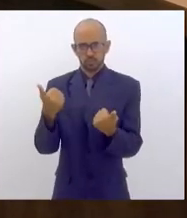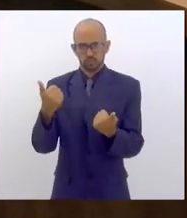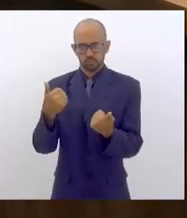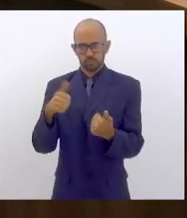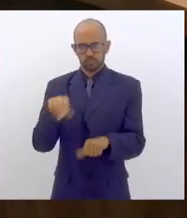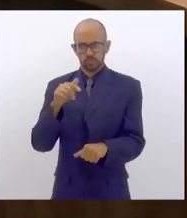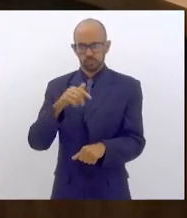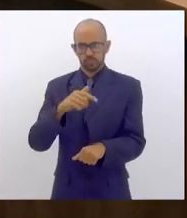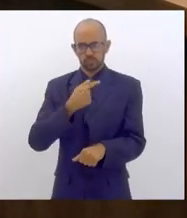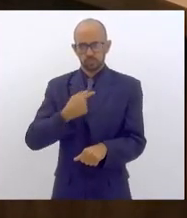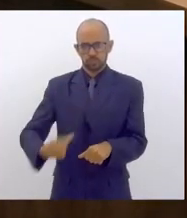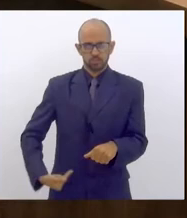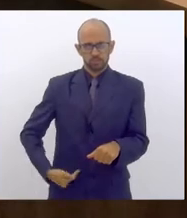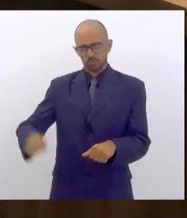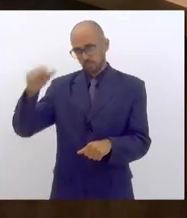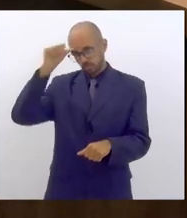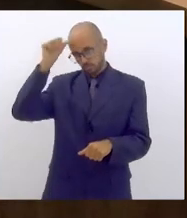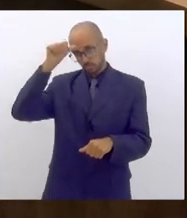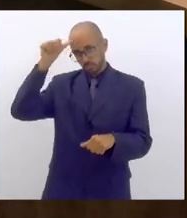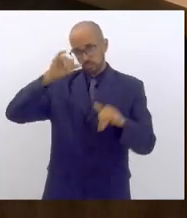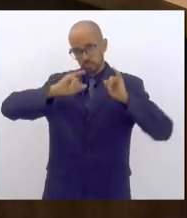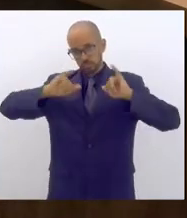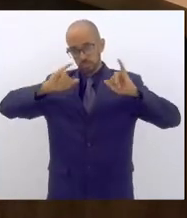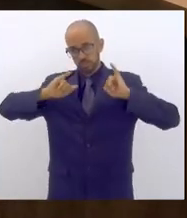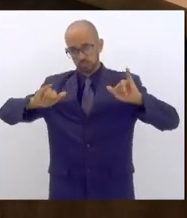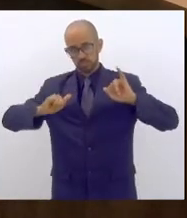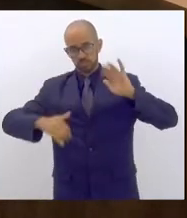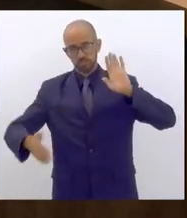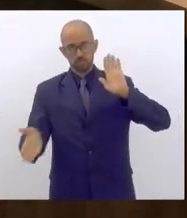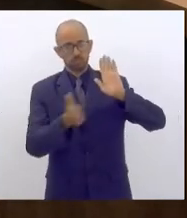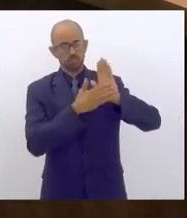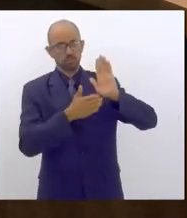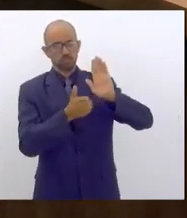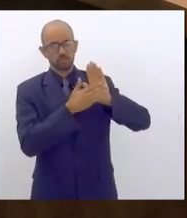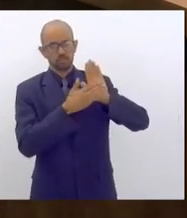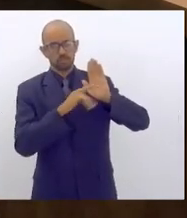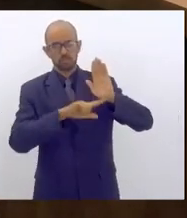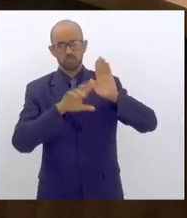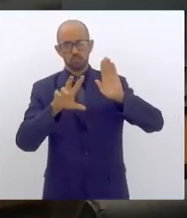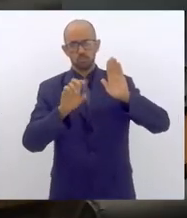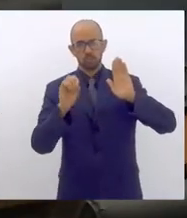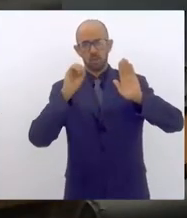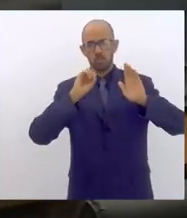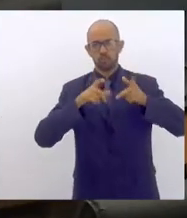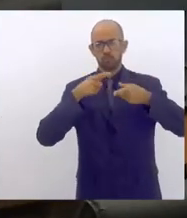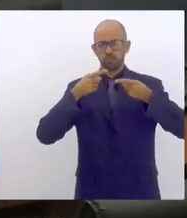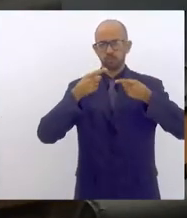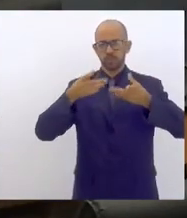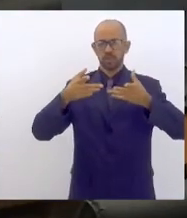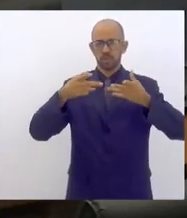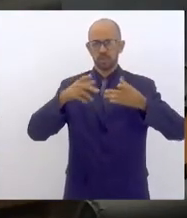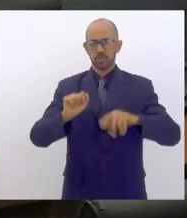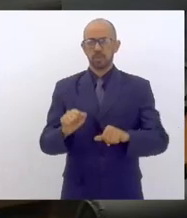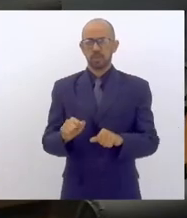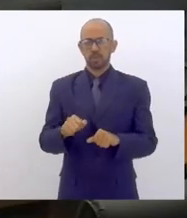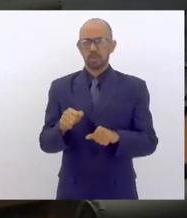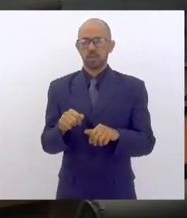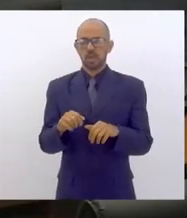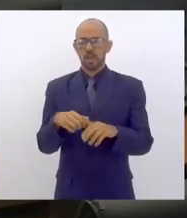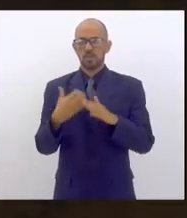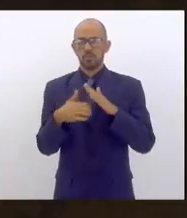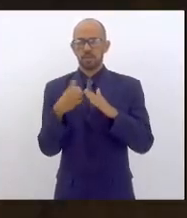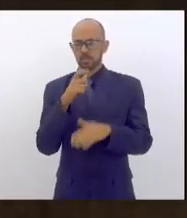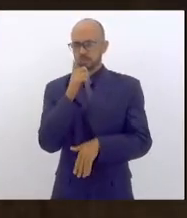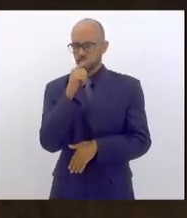Cláudio Castro, em campanha eleitoral, se comprometeu a não vender a SEDAI.